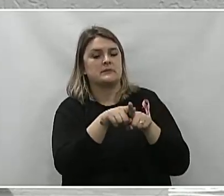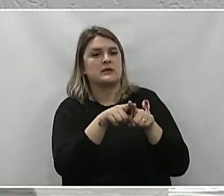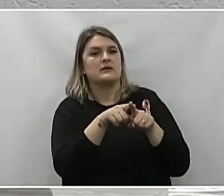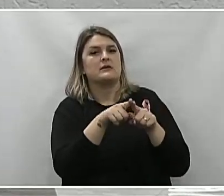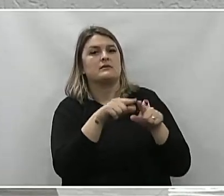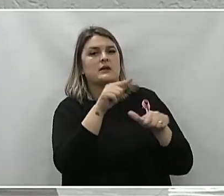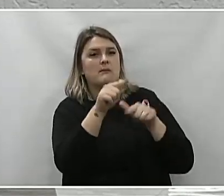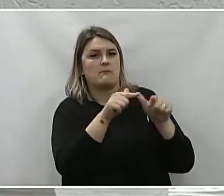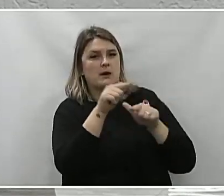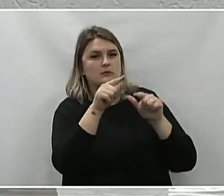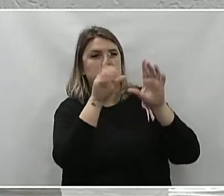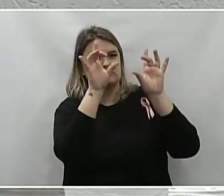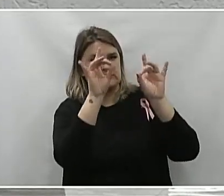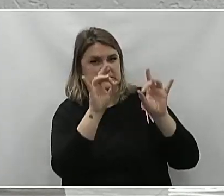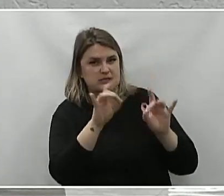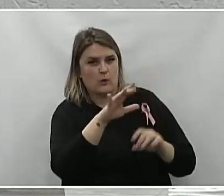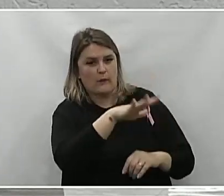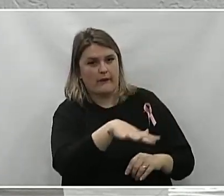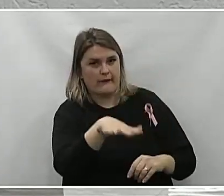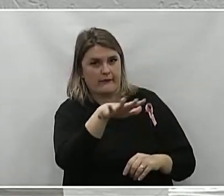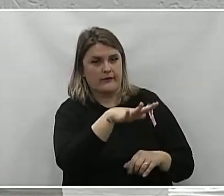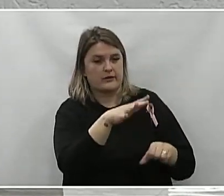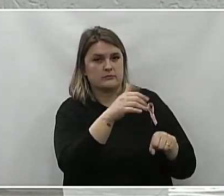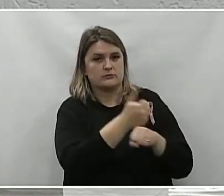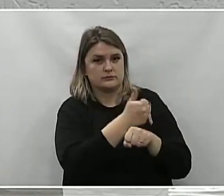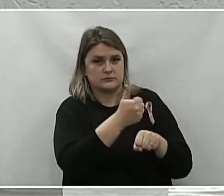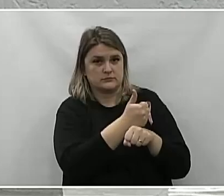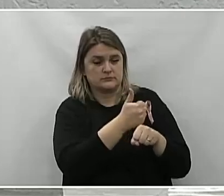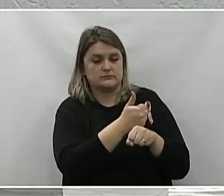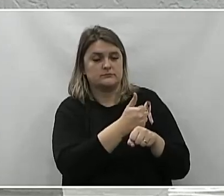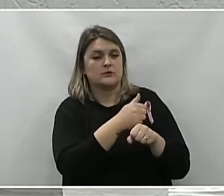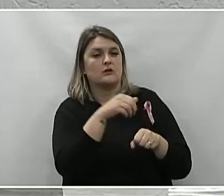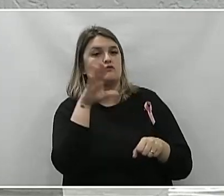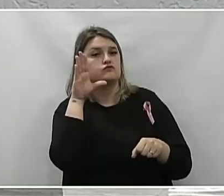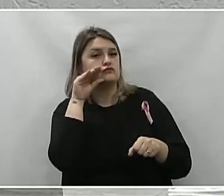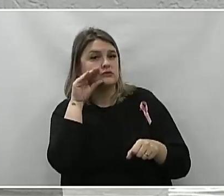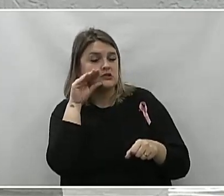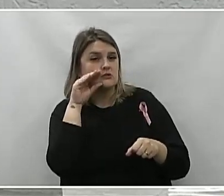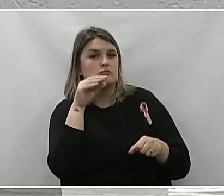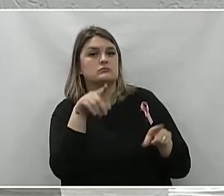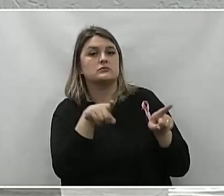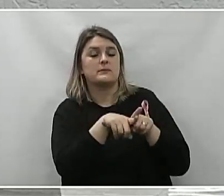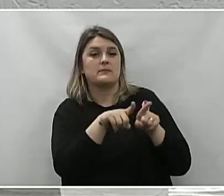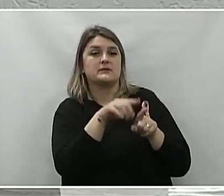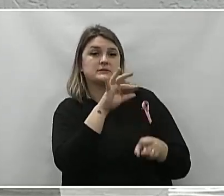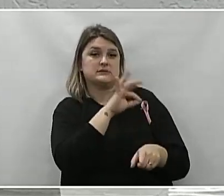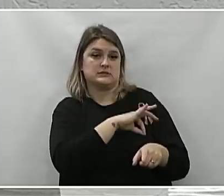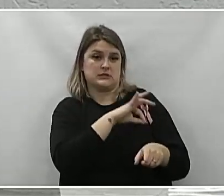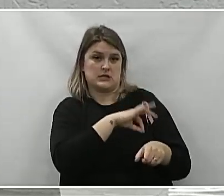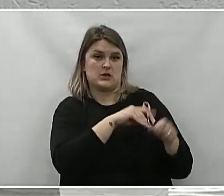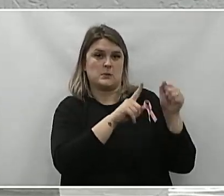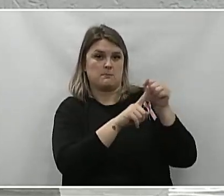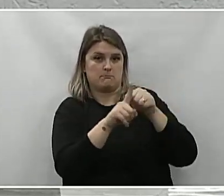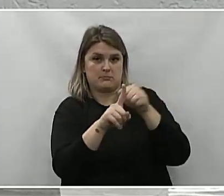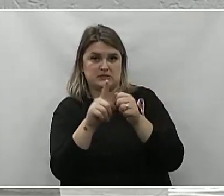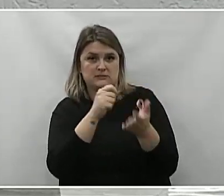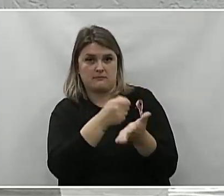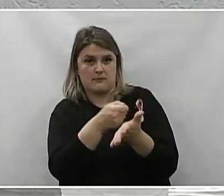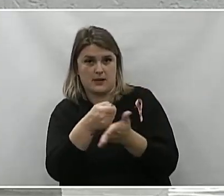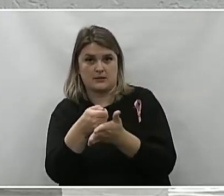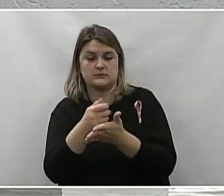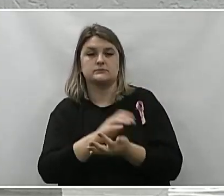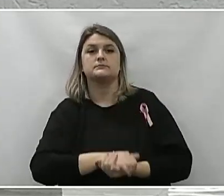especificando sua área de atuação função desempenhada e respectivo salário mensal e